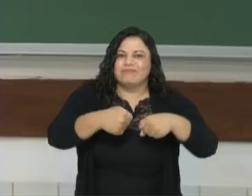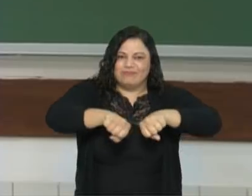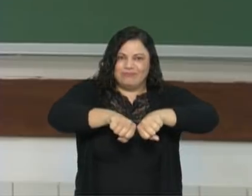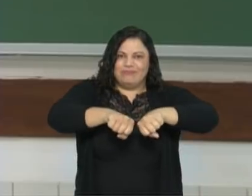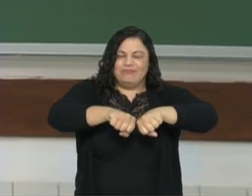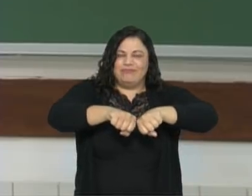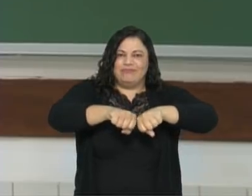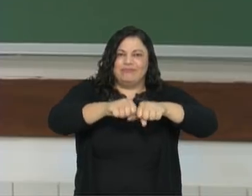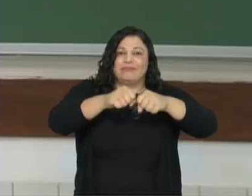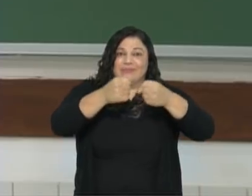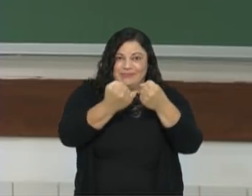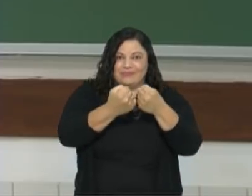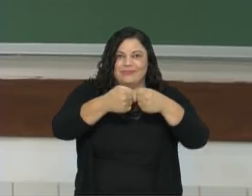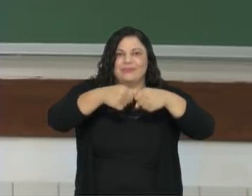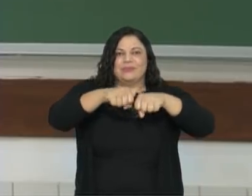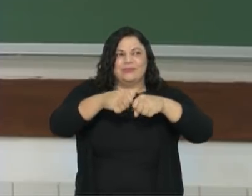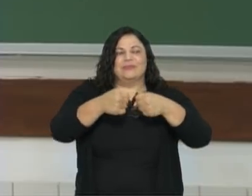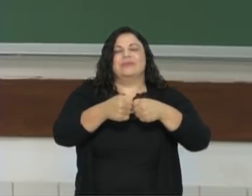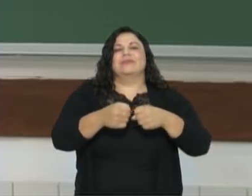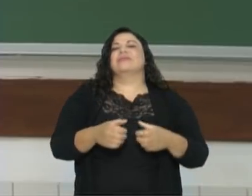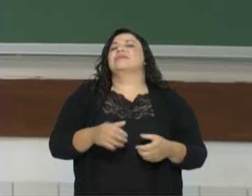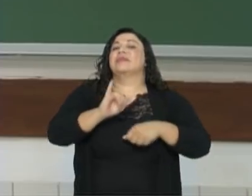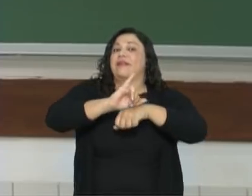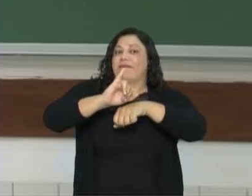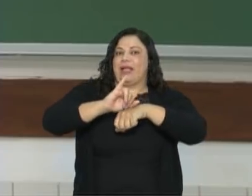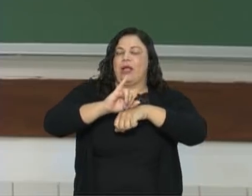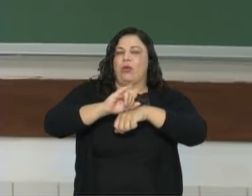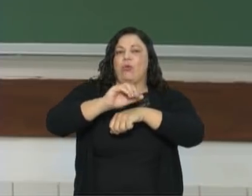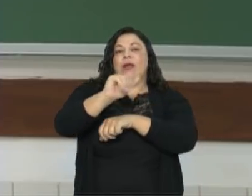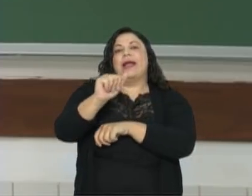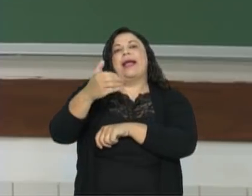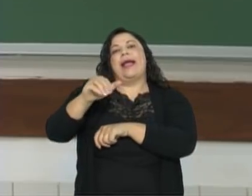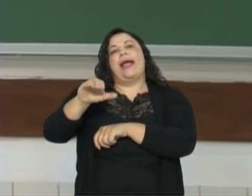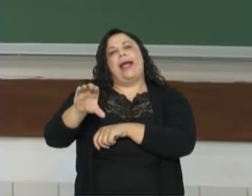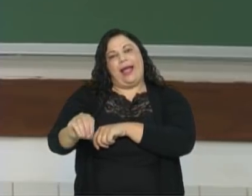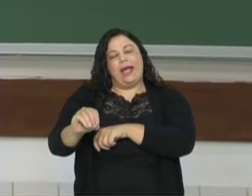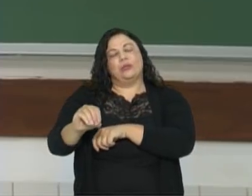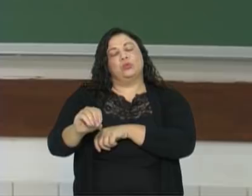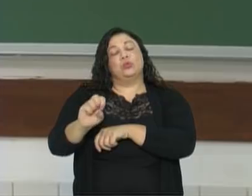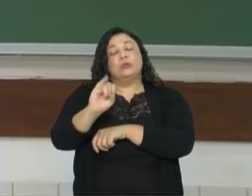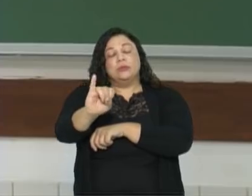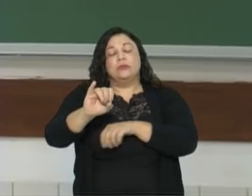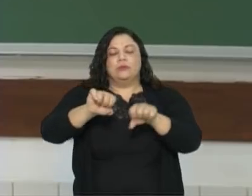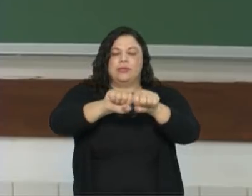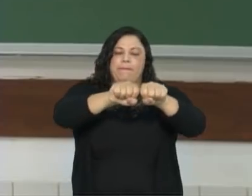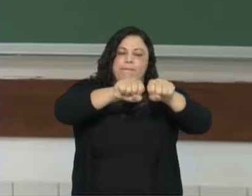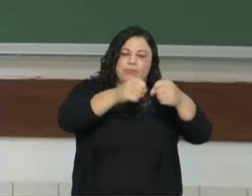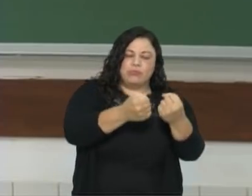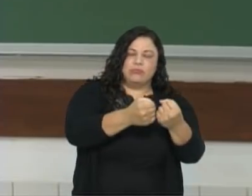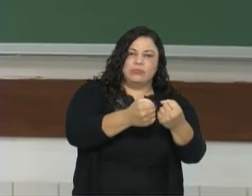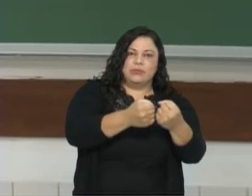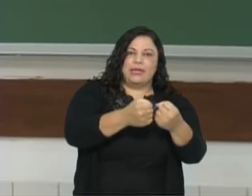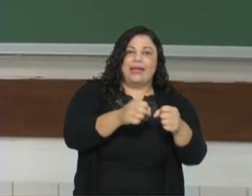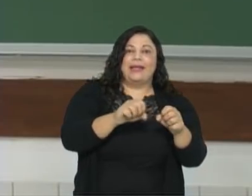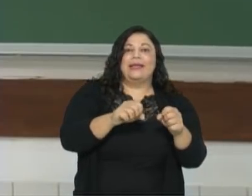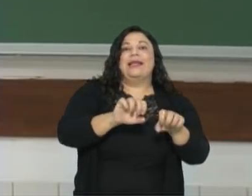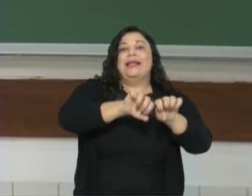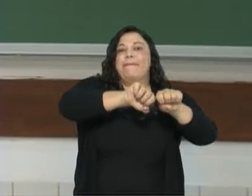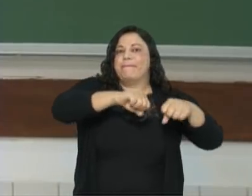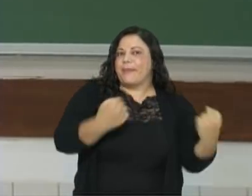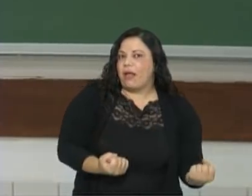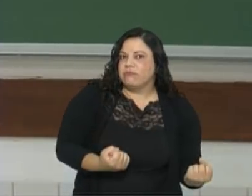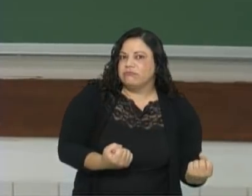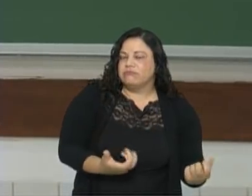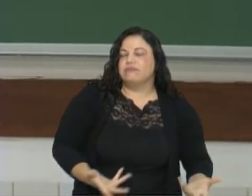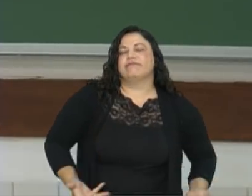ela. Se você dobrar uma barra de aço, você corre o risco de romper ela. Perfeito? Ele perde maleabilidade.